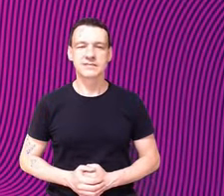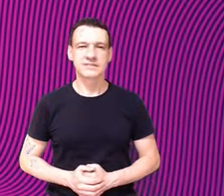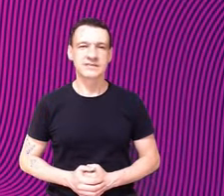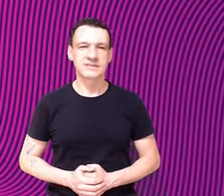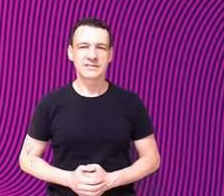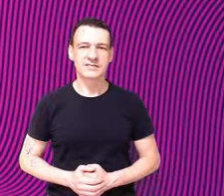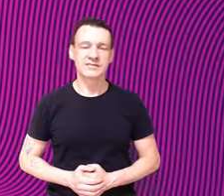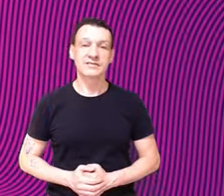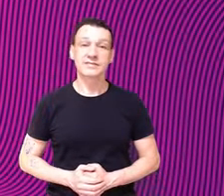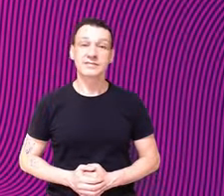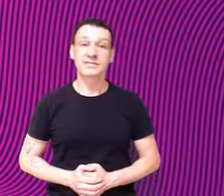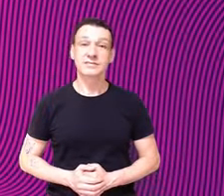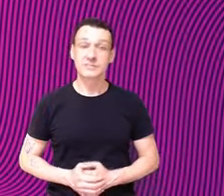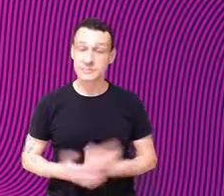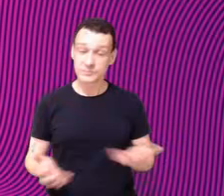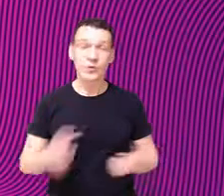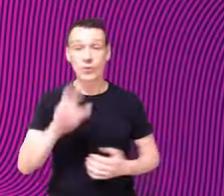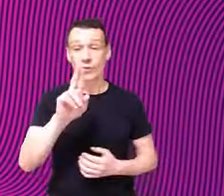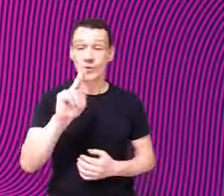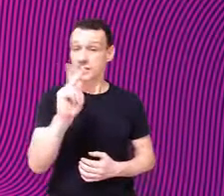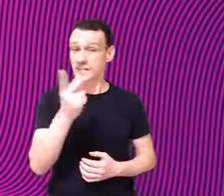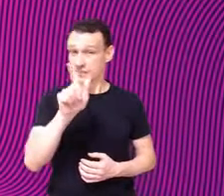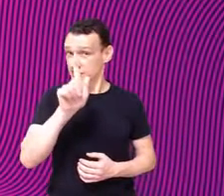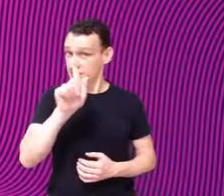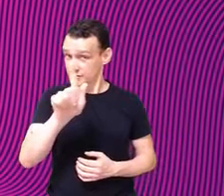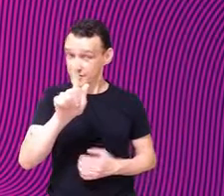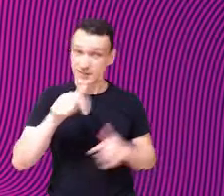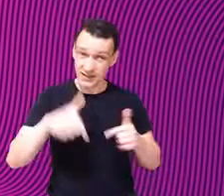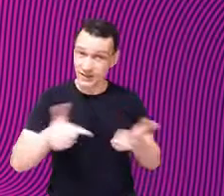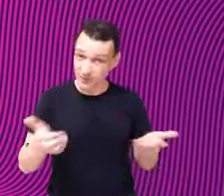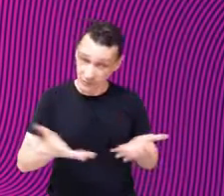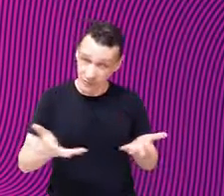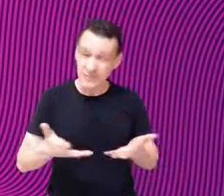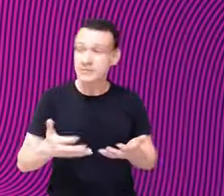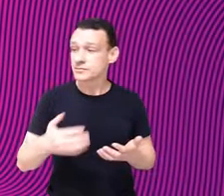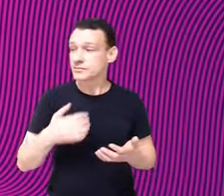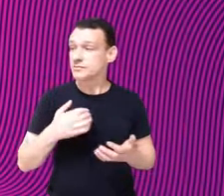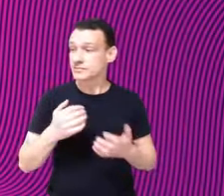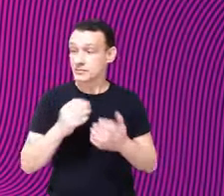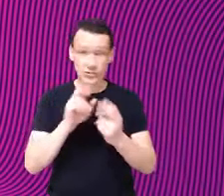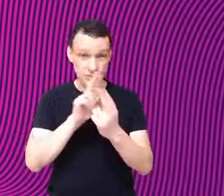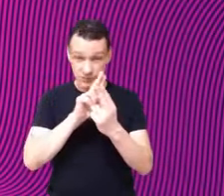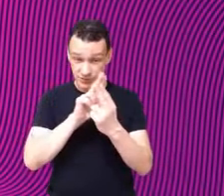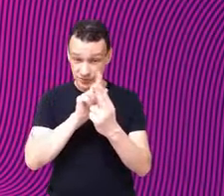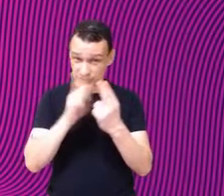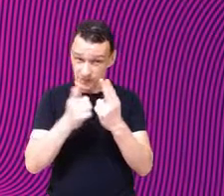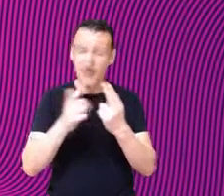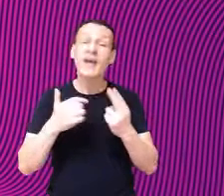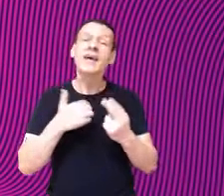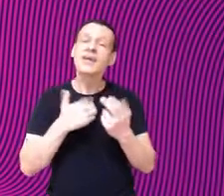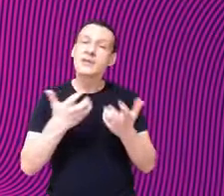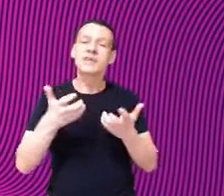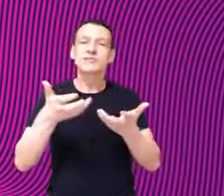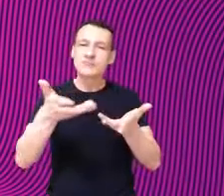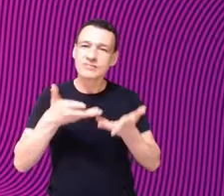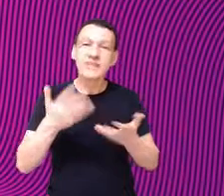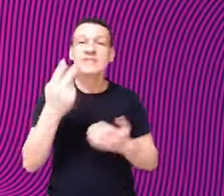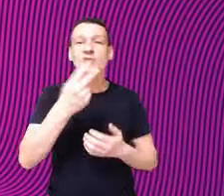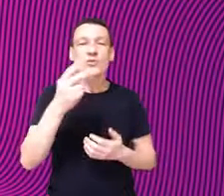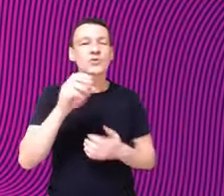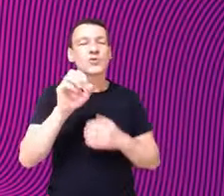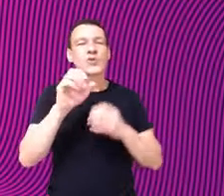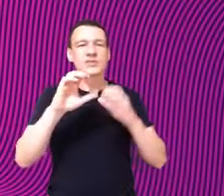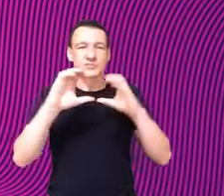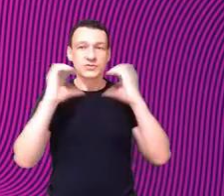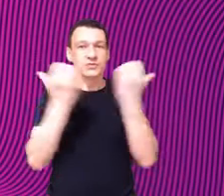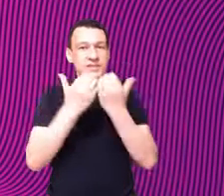Em nome da UHG, eu gostaria de dar as boas-vindas ao nosso segundo Summit Américas, com a sala dedicada à